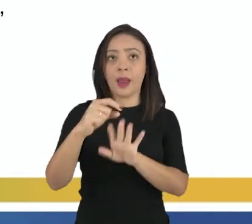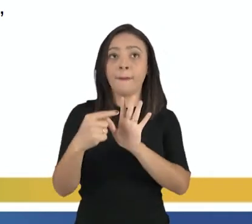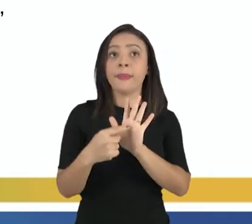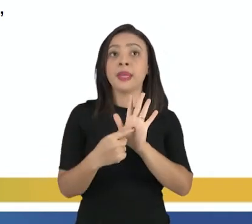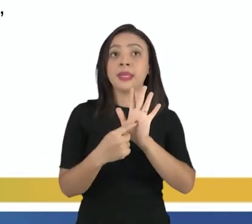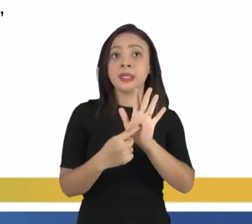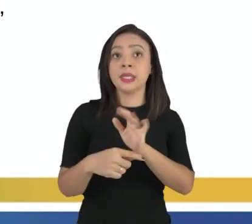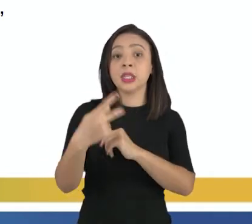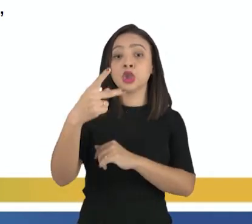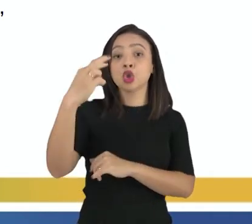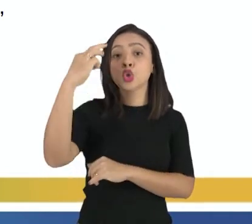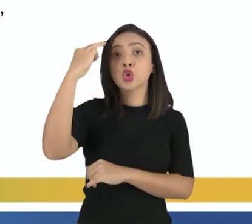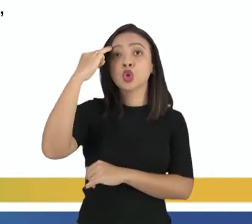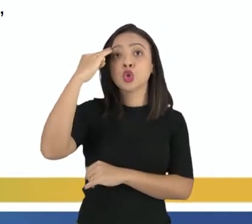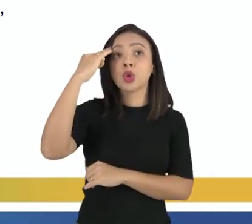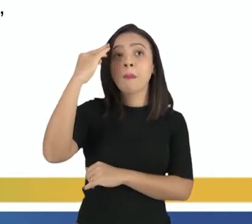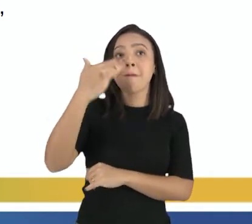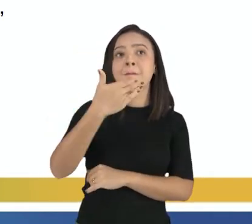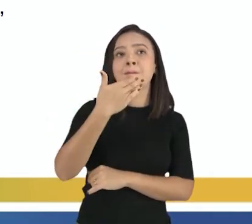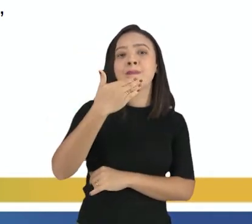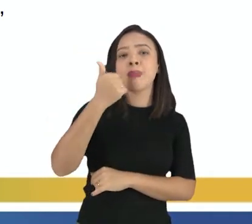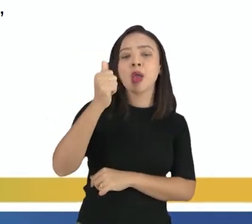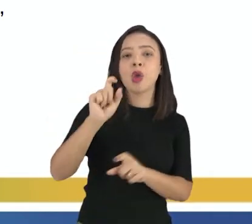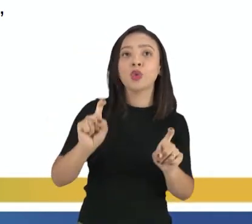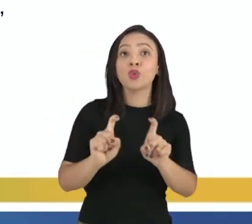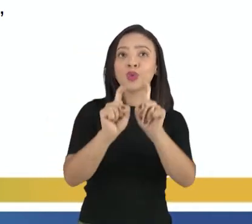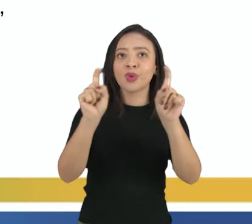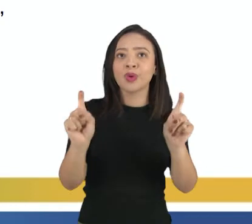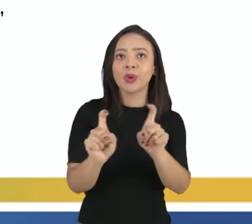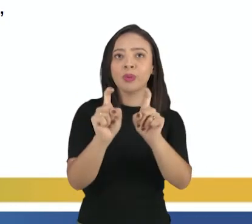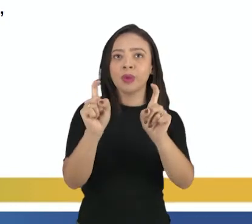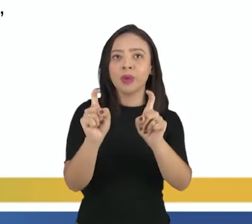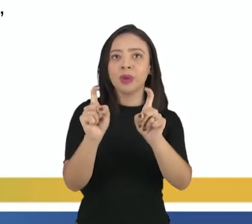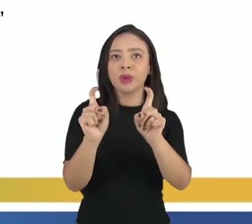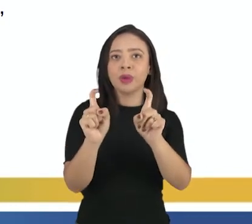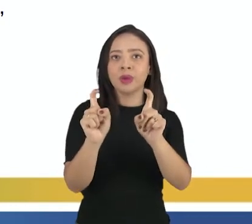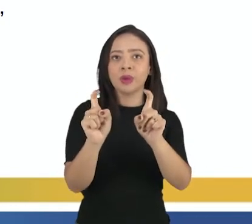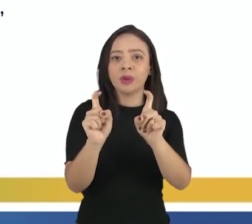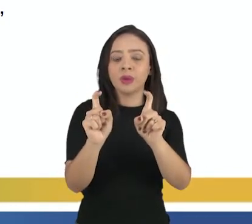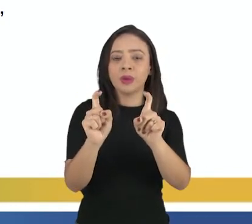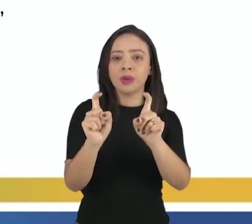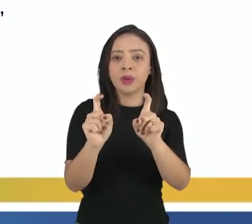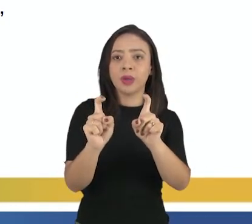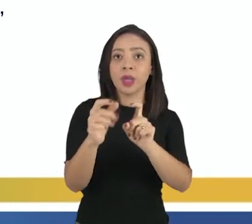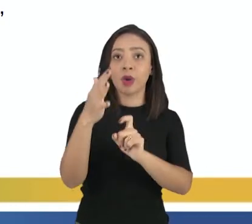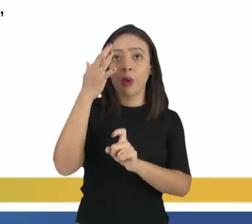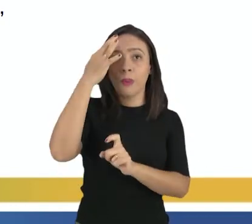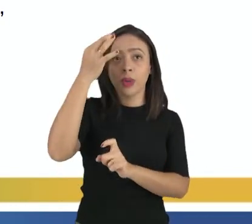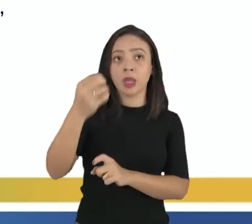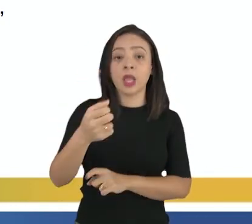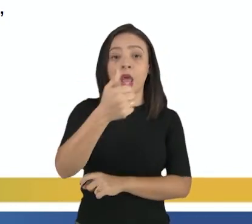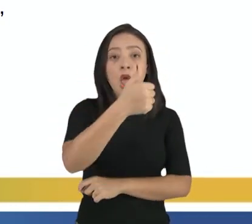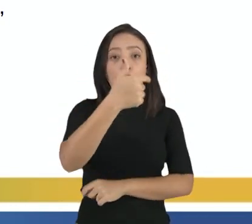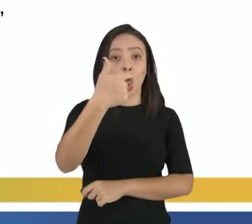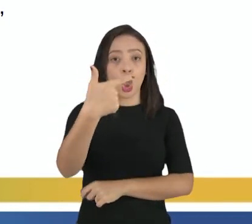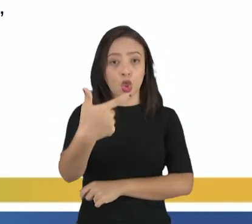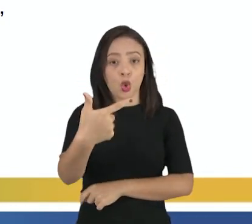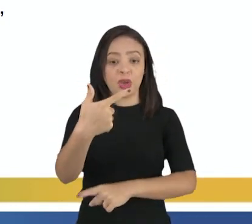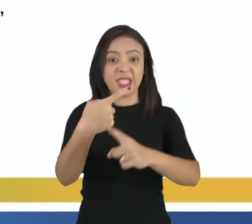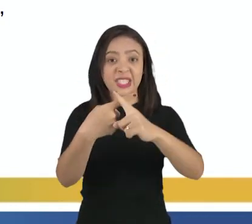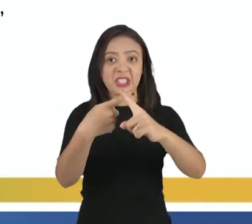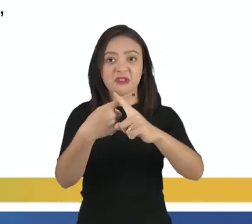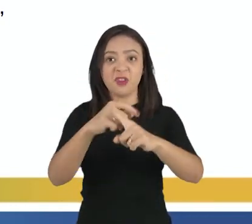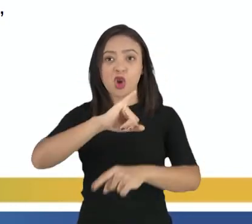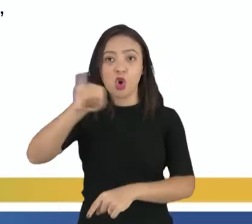que sua memória é melhor do que a de computador e guarde esta condição 12 vezes sem